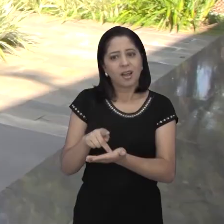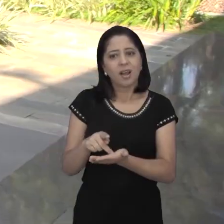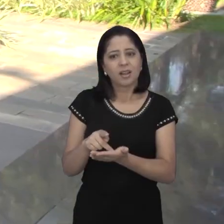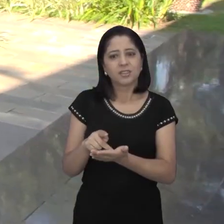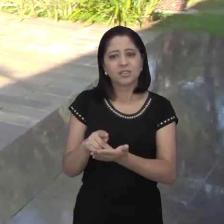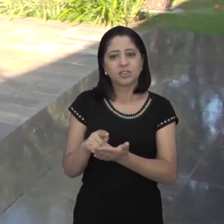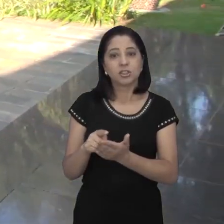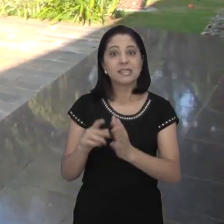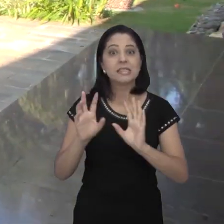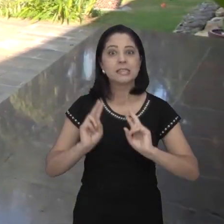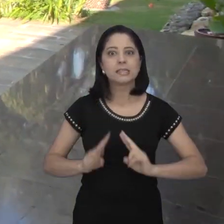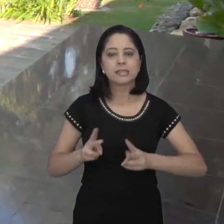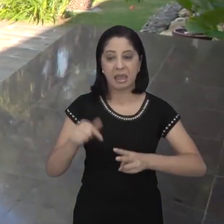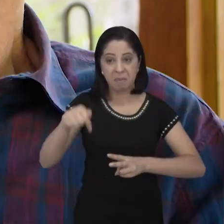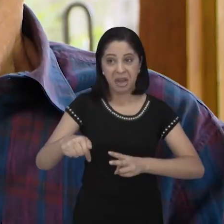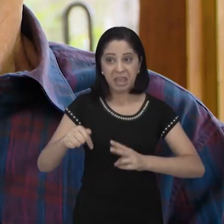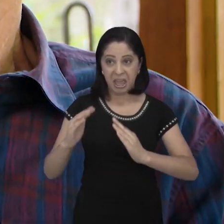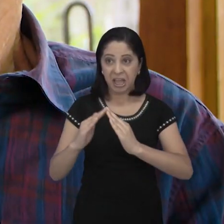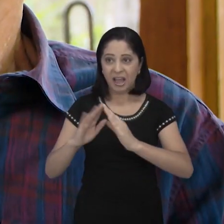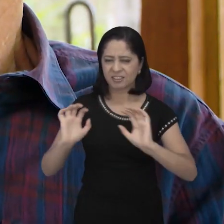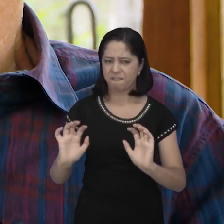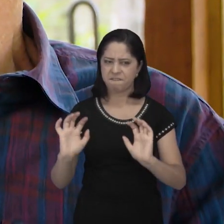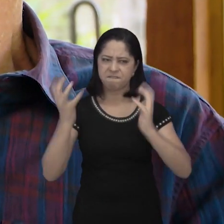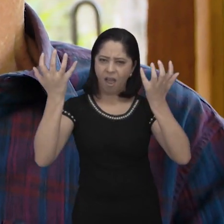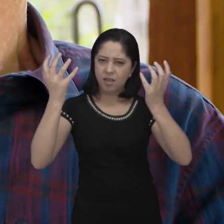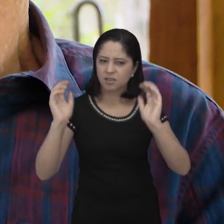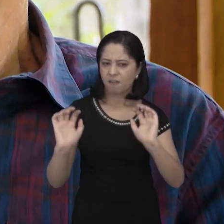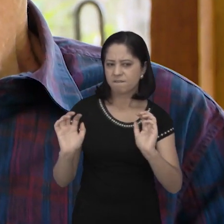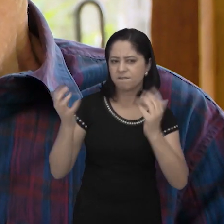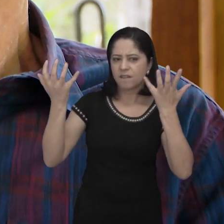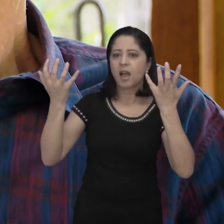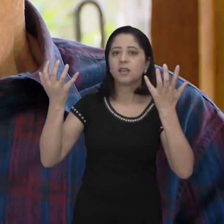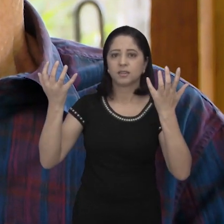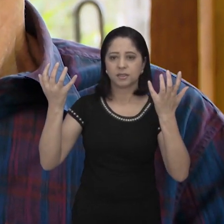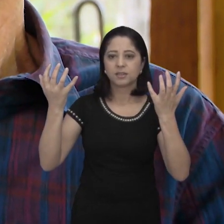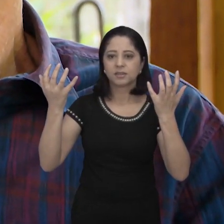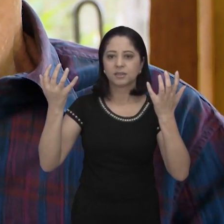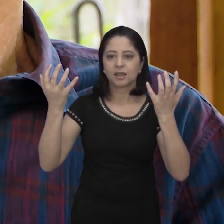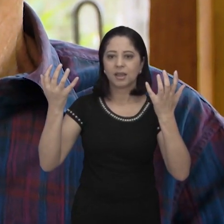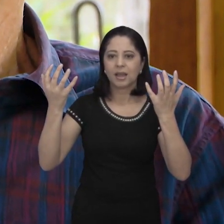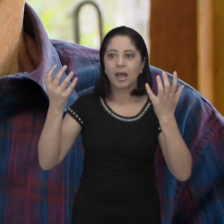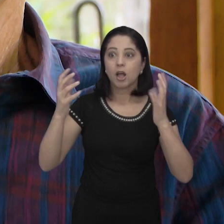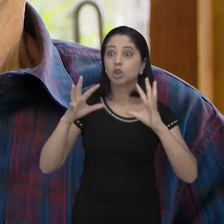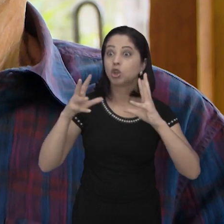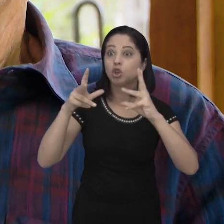E realmente todos os eventos que nós fizemos aqui não foram poucos,